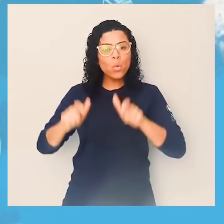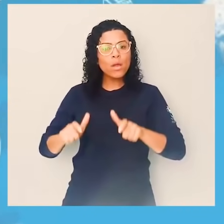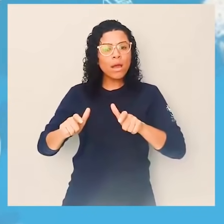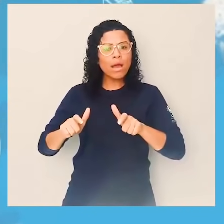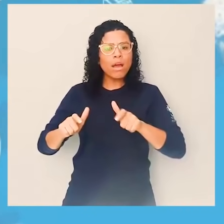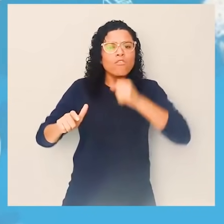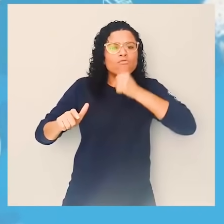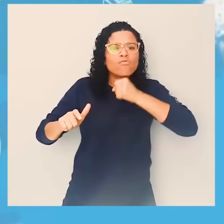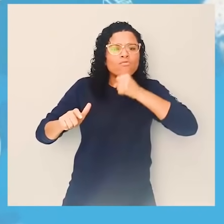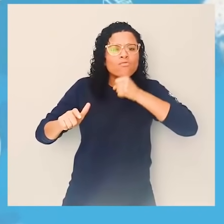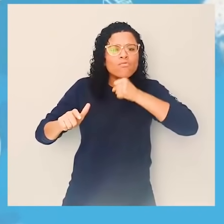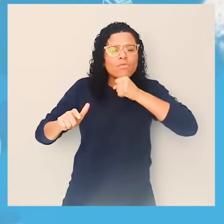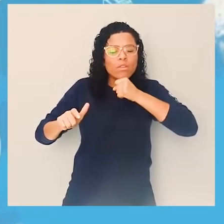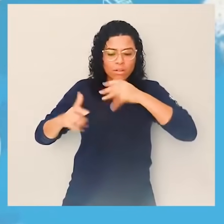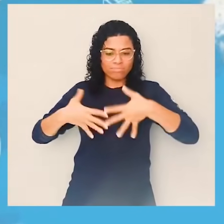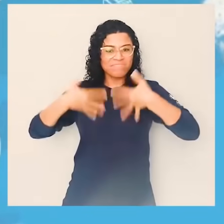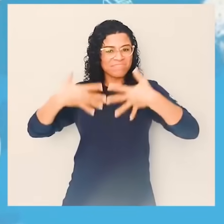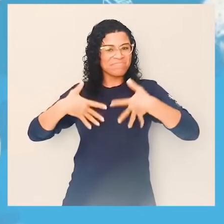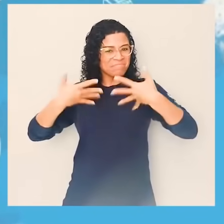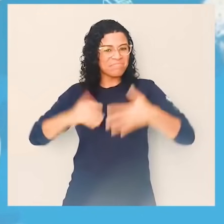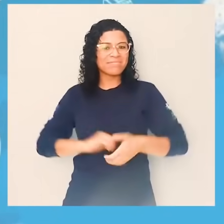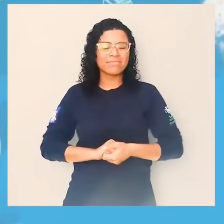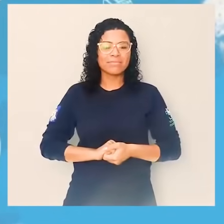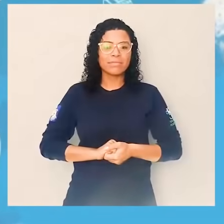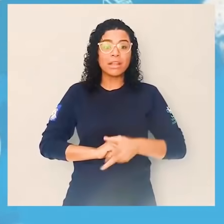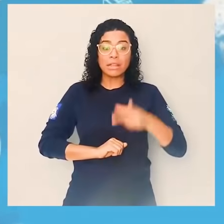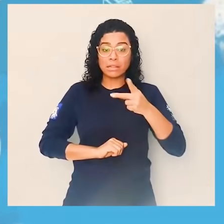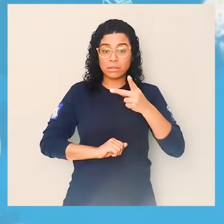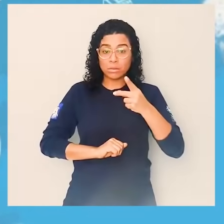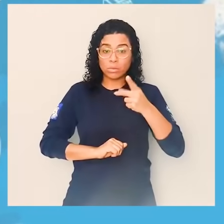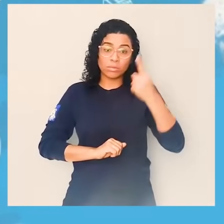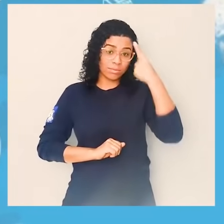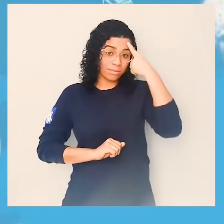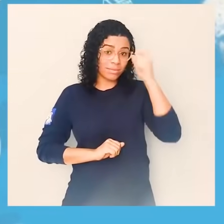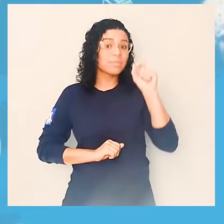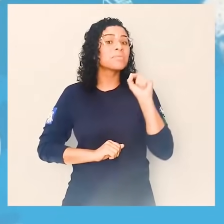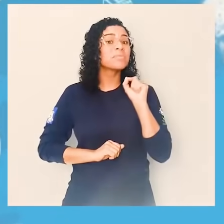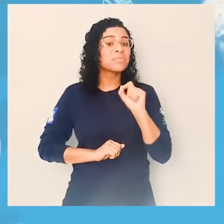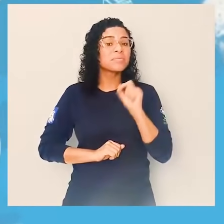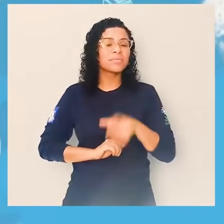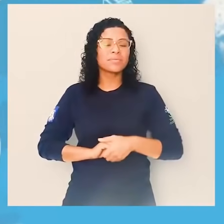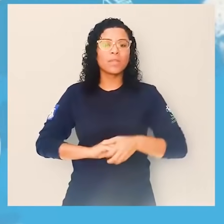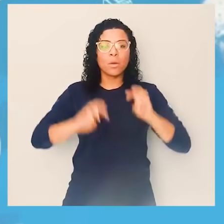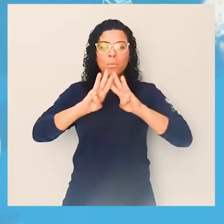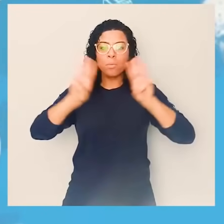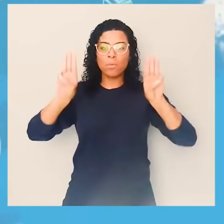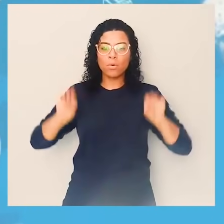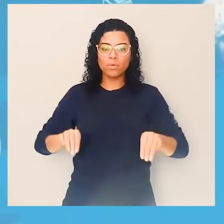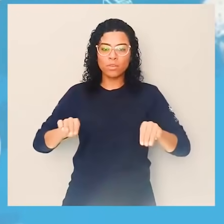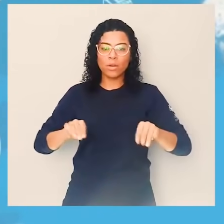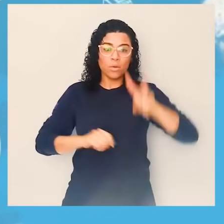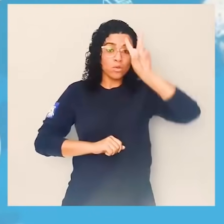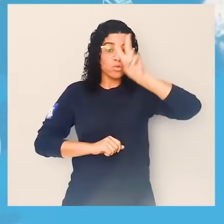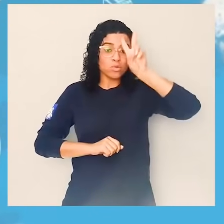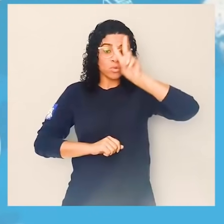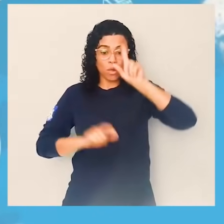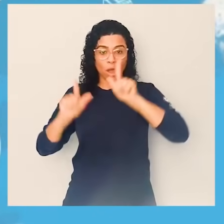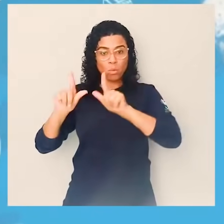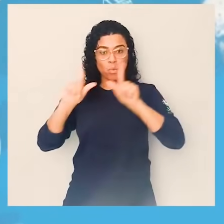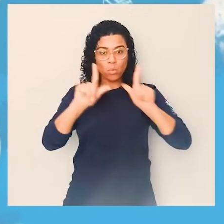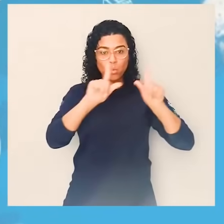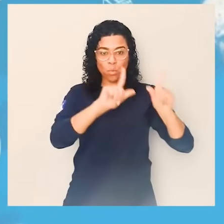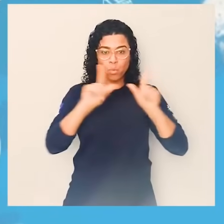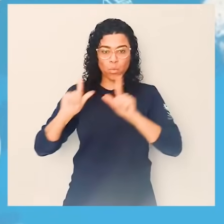para os idosos se divertirem. A segunda ideia para Guarulhos é ter um museu de história de